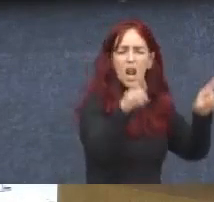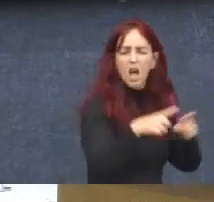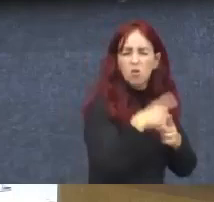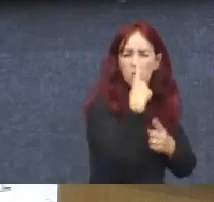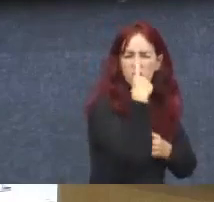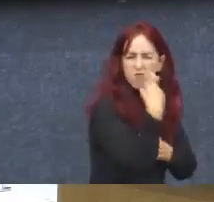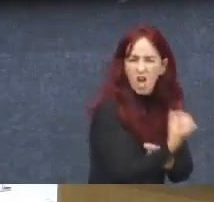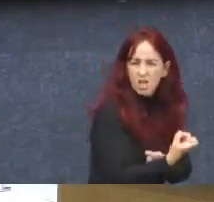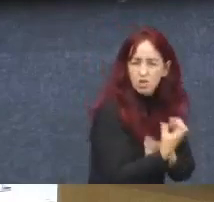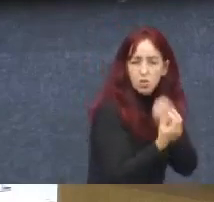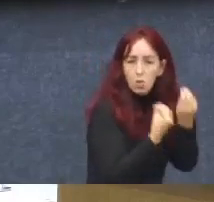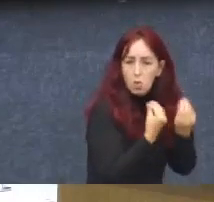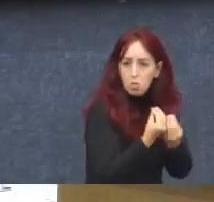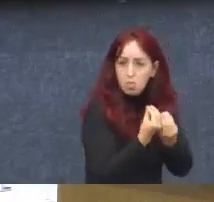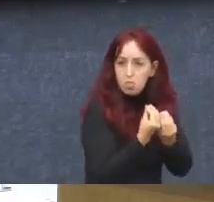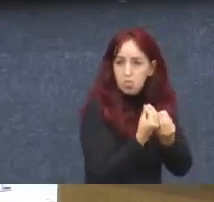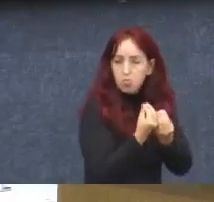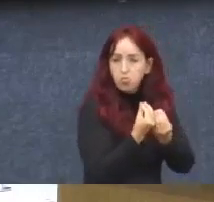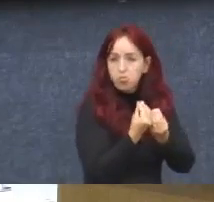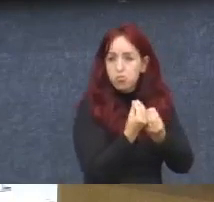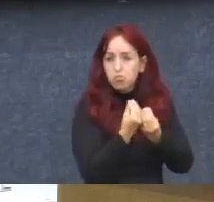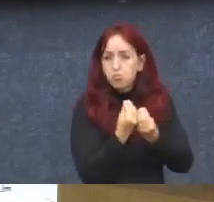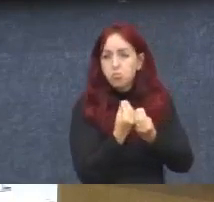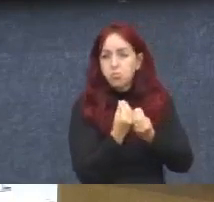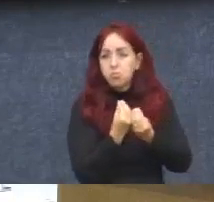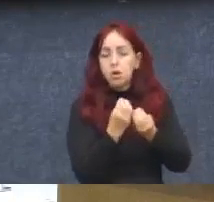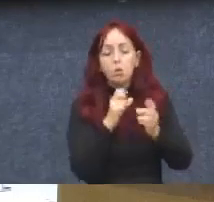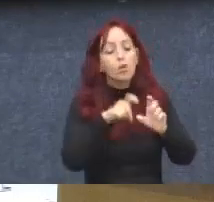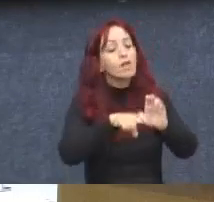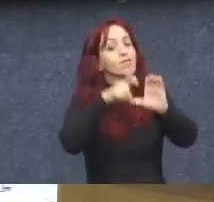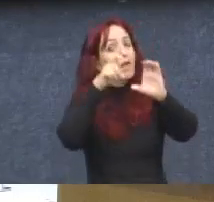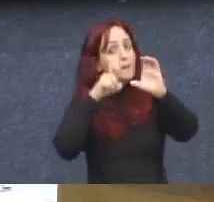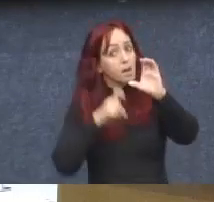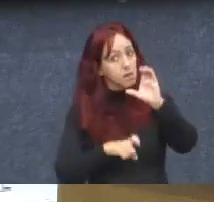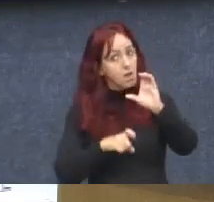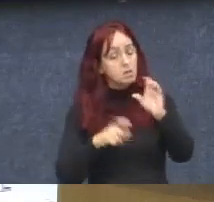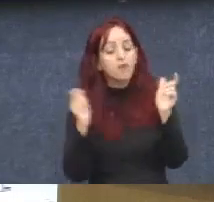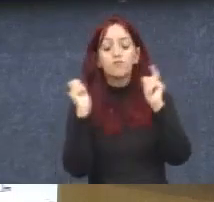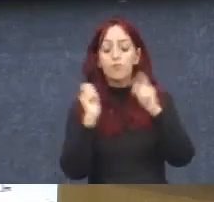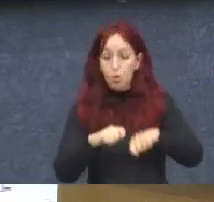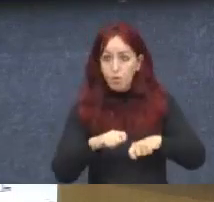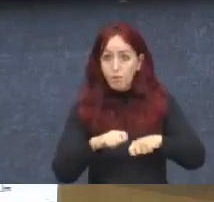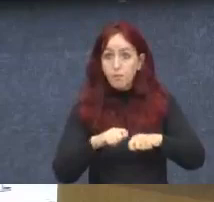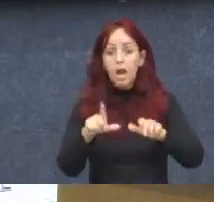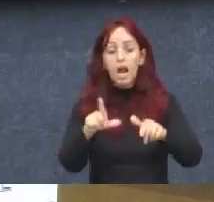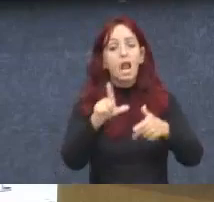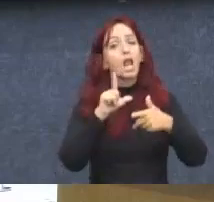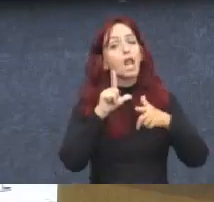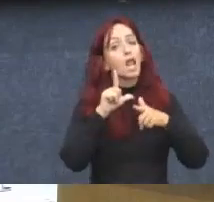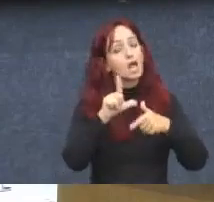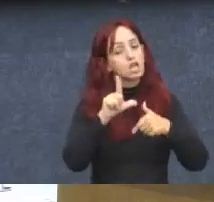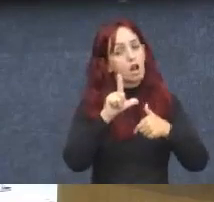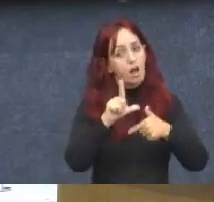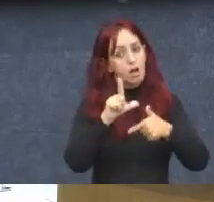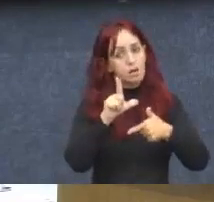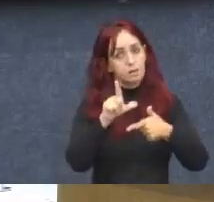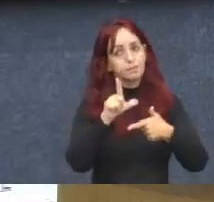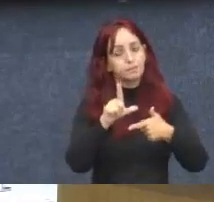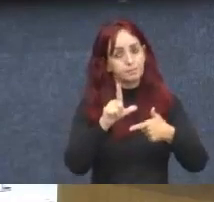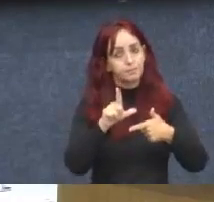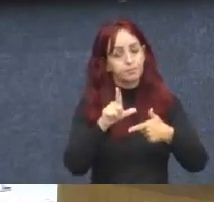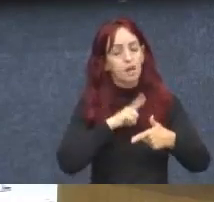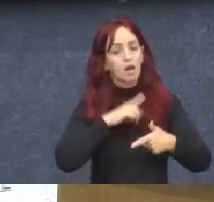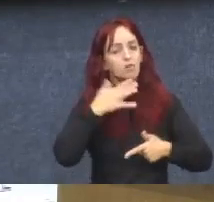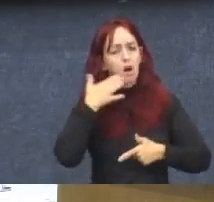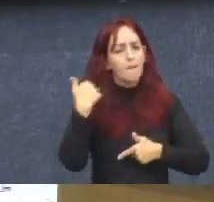poder não se abusa. Com independência, foi possível legislar. Contamos com a